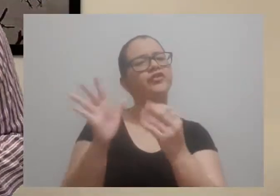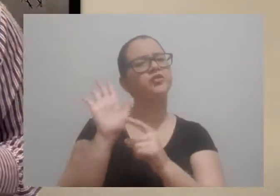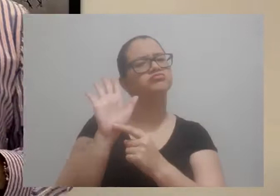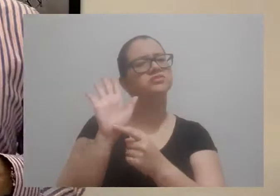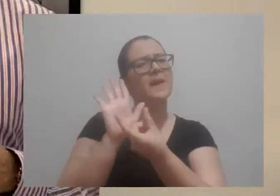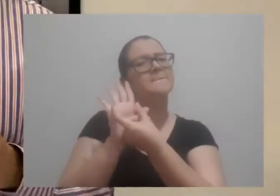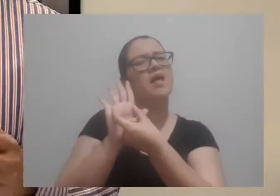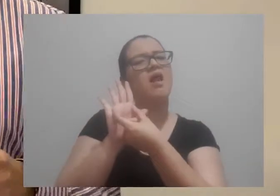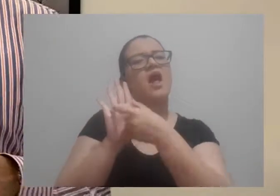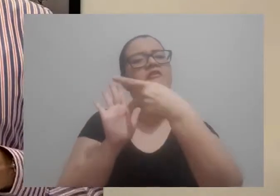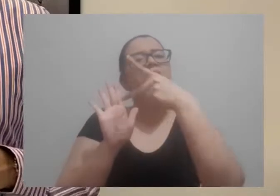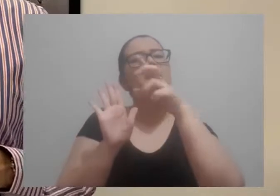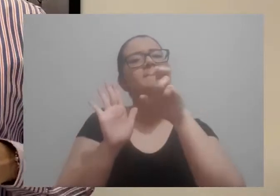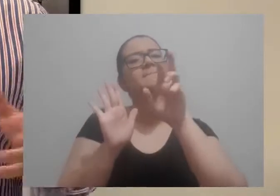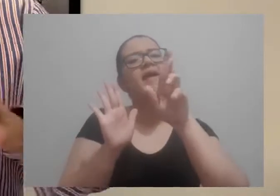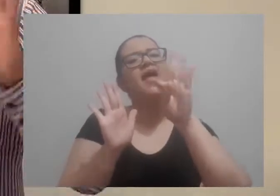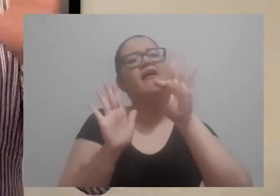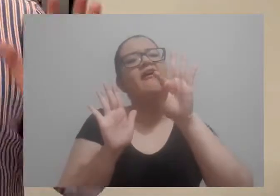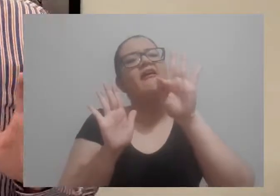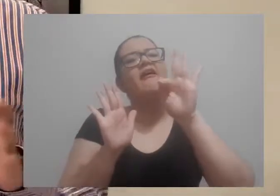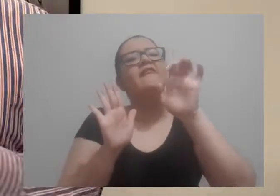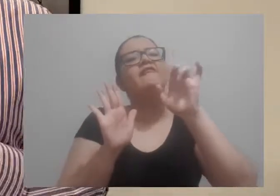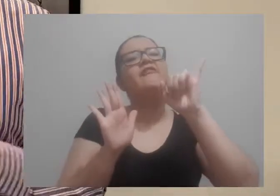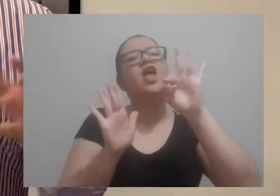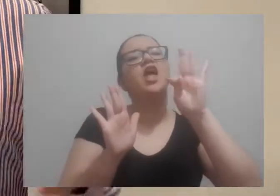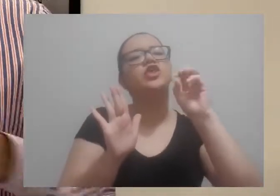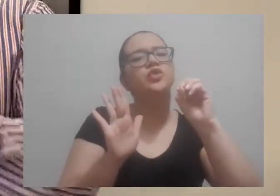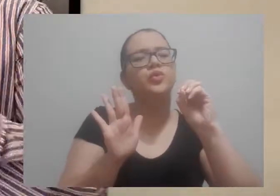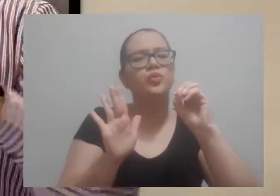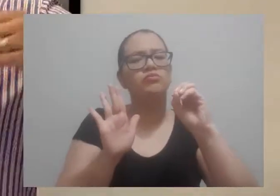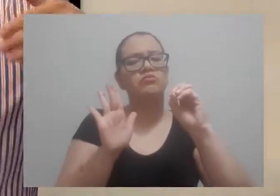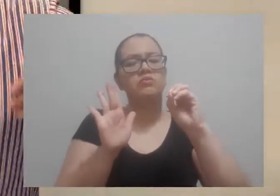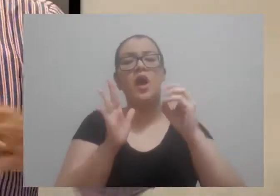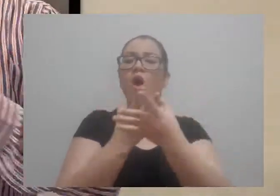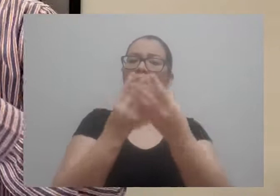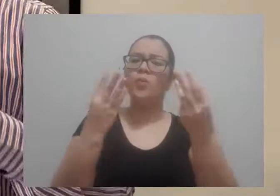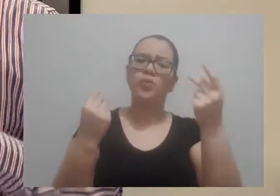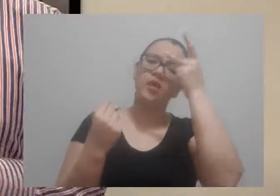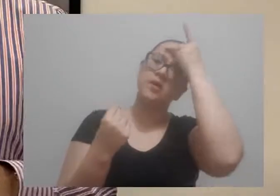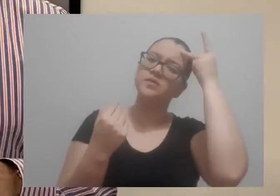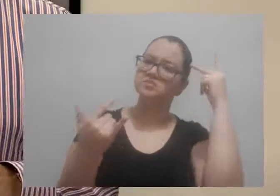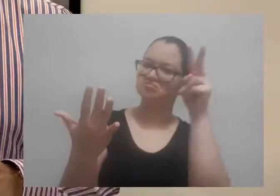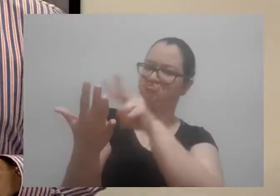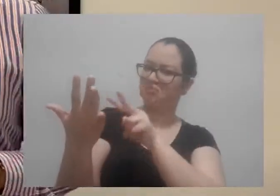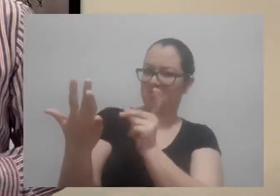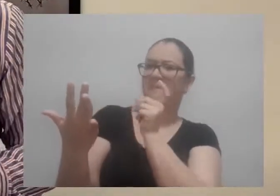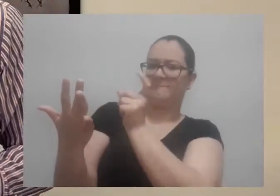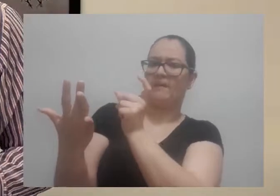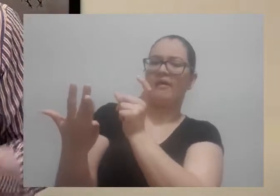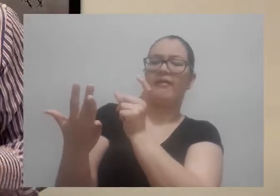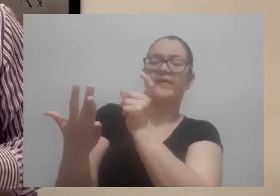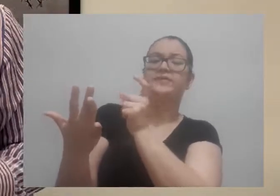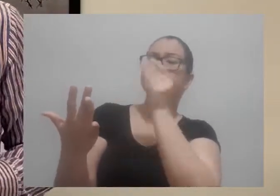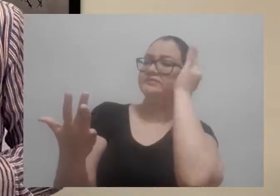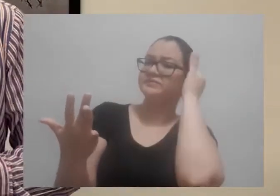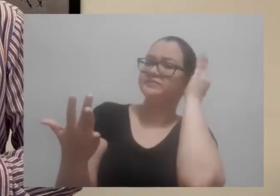Stott, Carson e outros apresentam, e eu concordo, e eu sigo nessa linha, né, de que